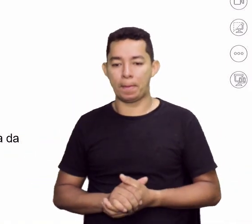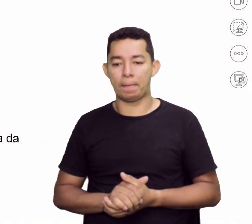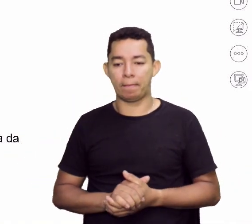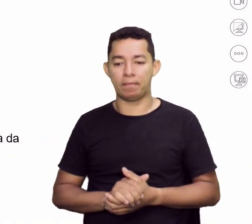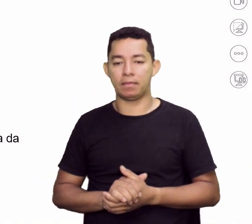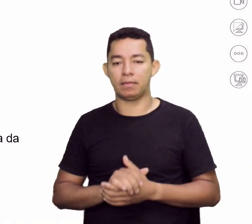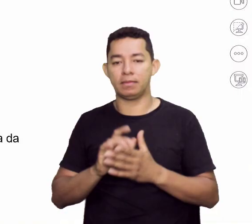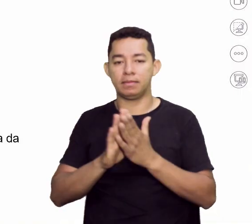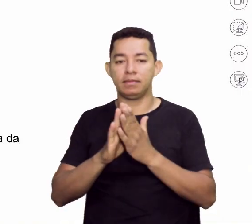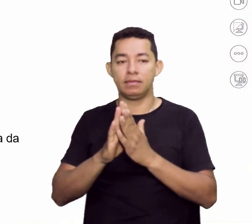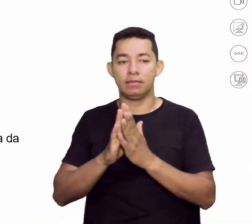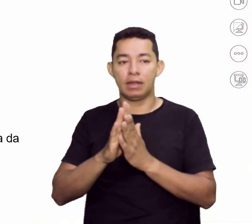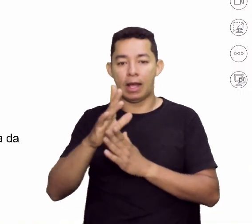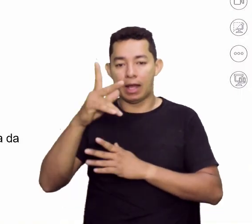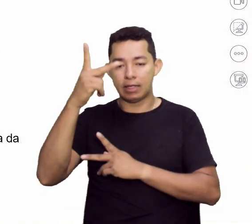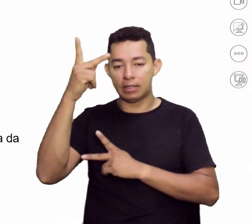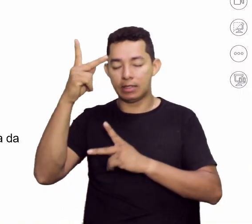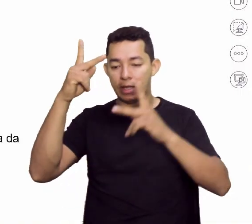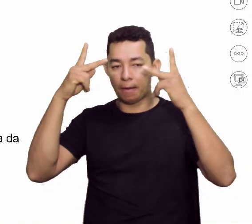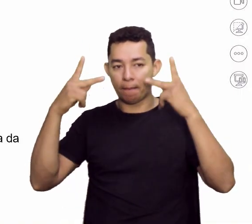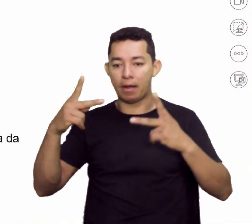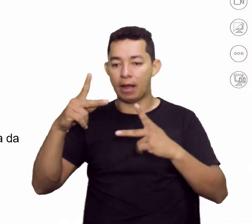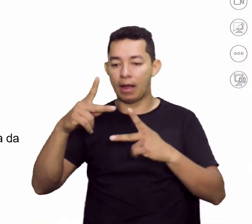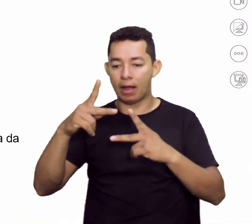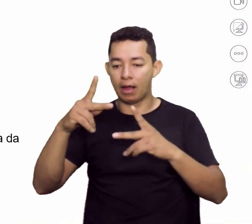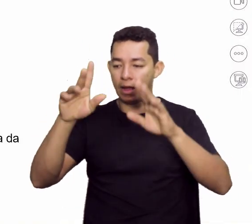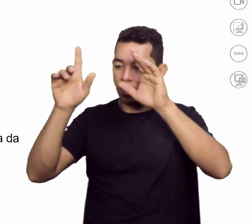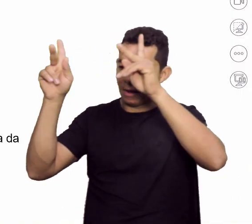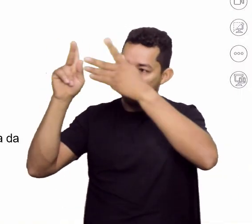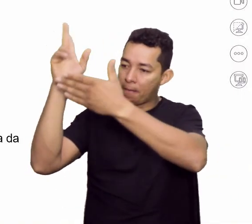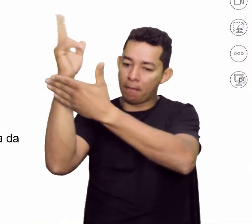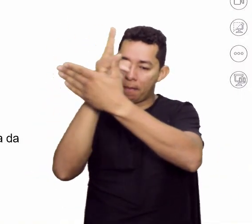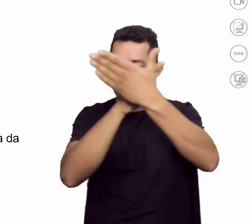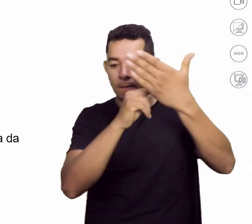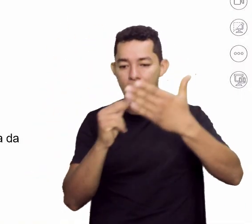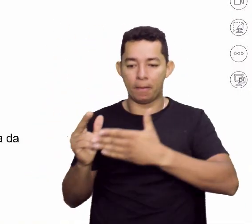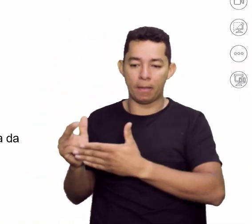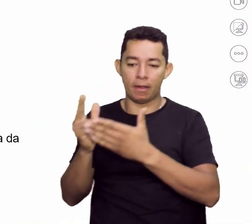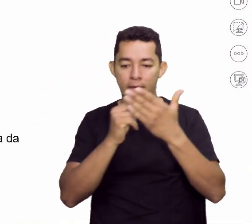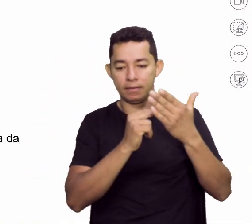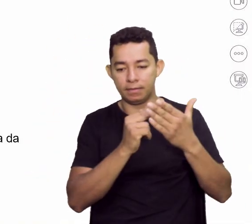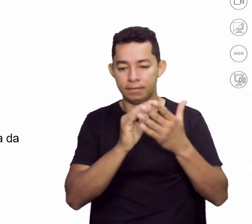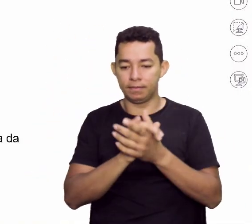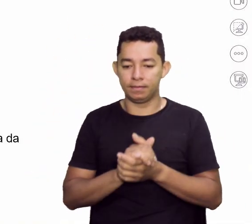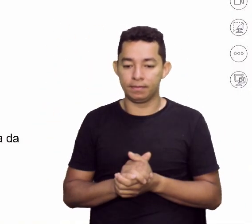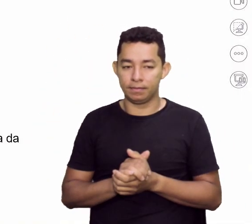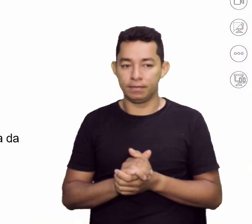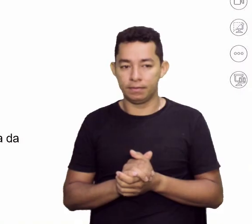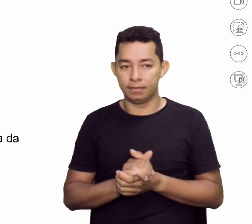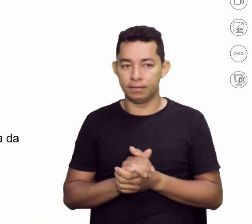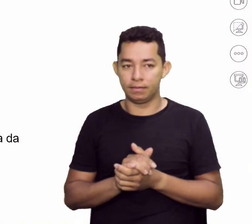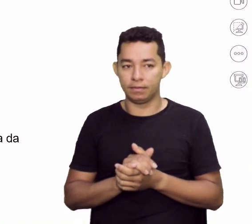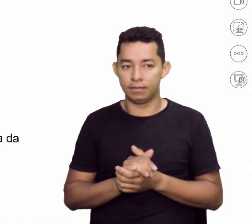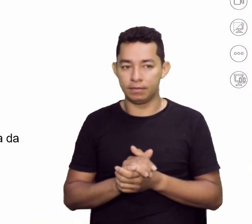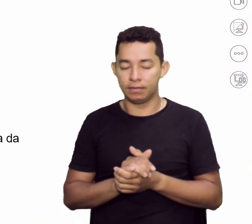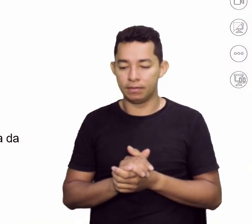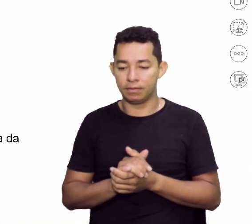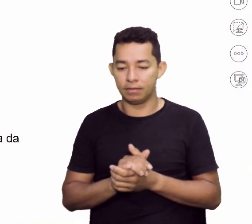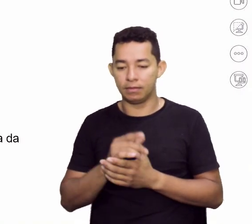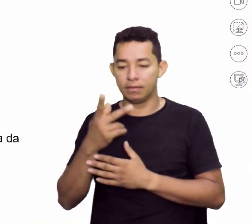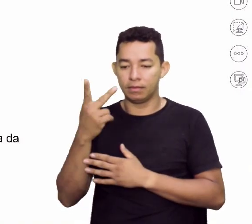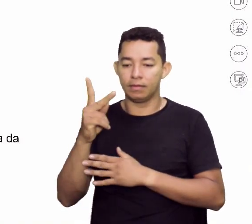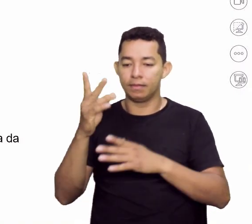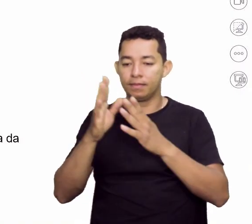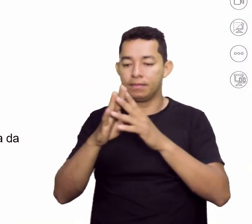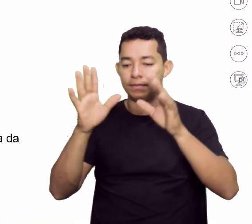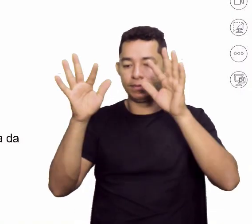decoradas, pintadas, desenhadas, seus feitos, a vida, seus objetos e sua